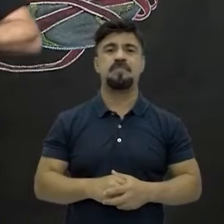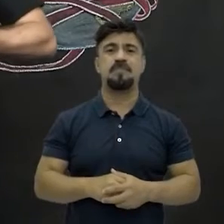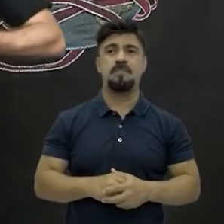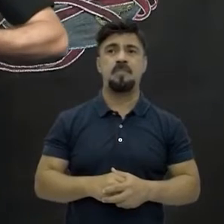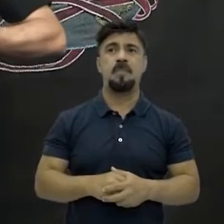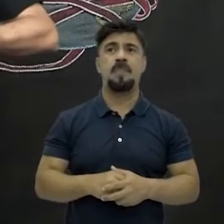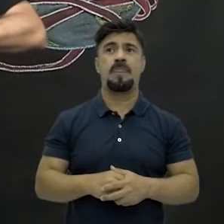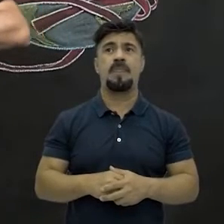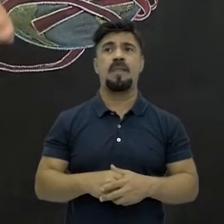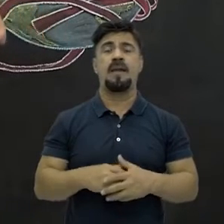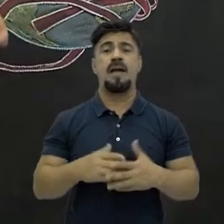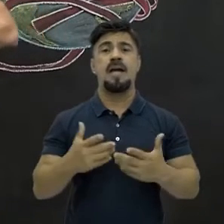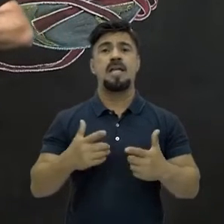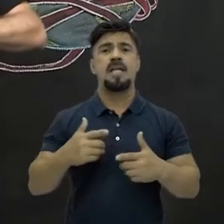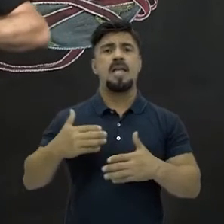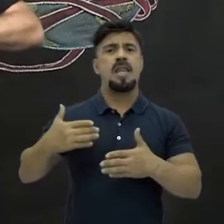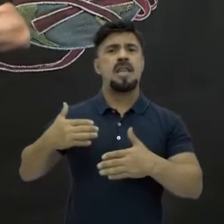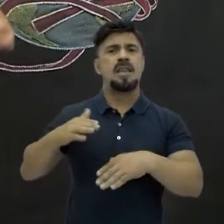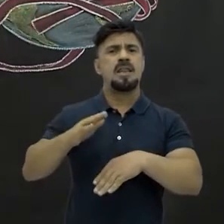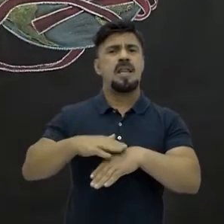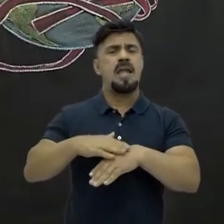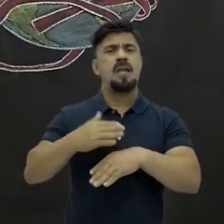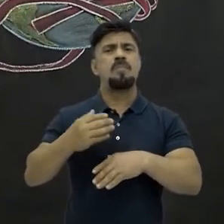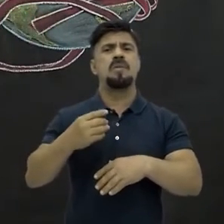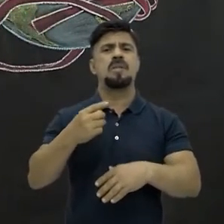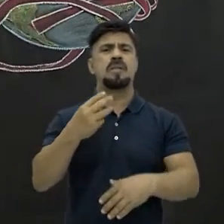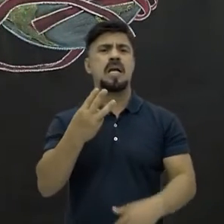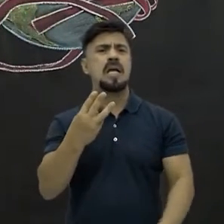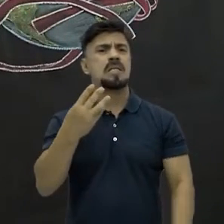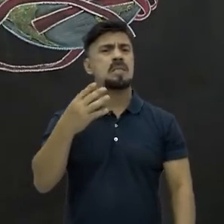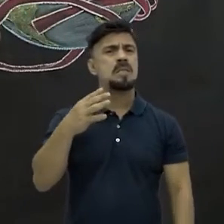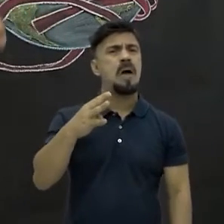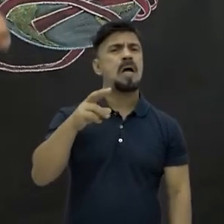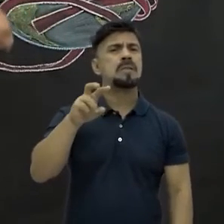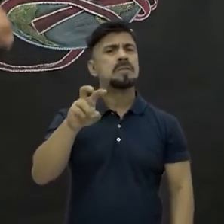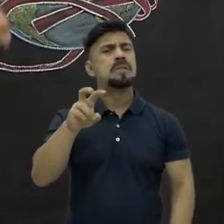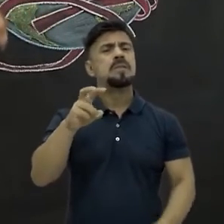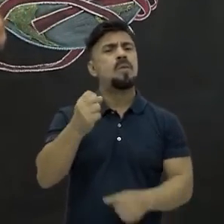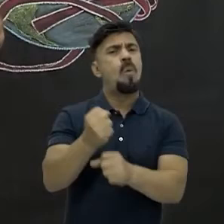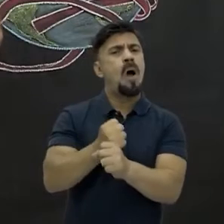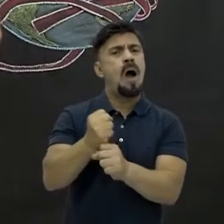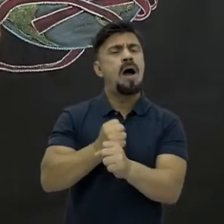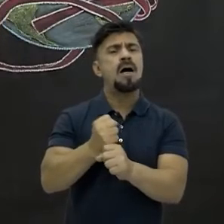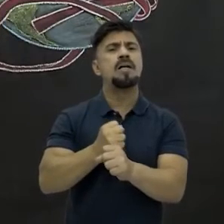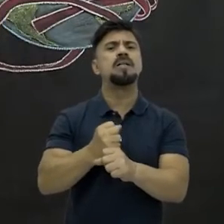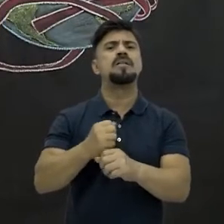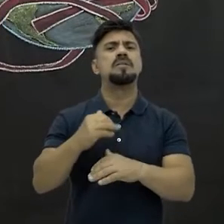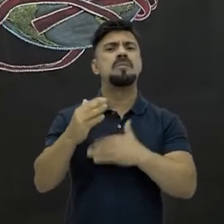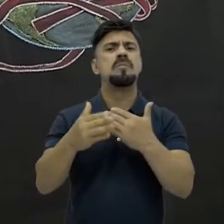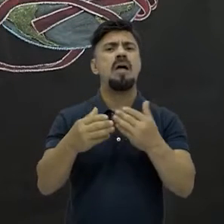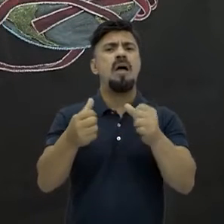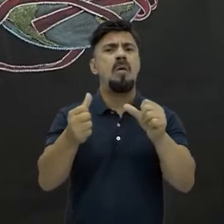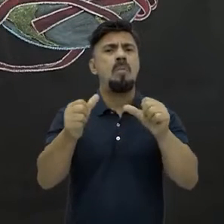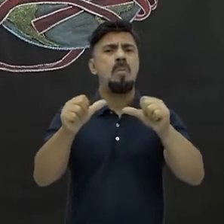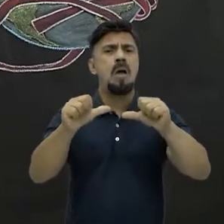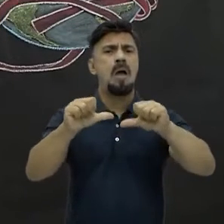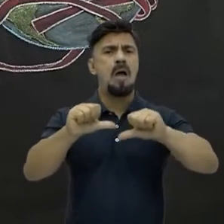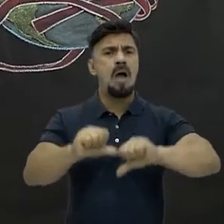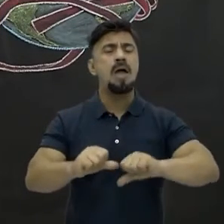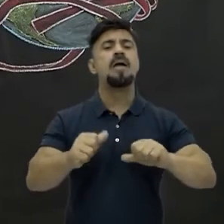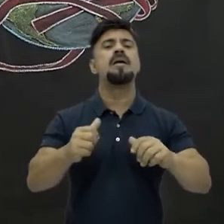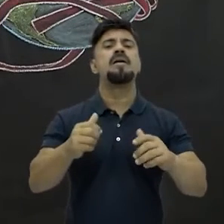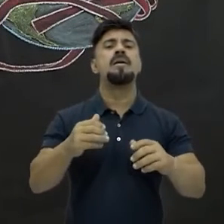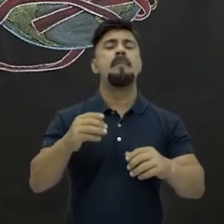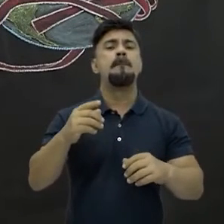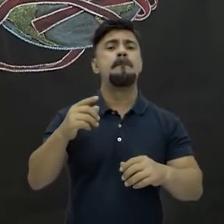isso dura um certo tempo, 3, 4, 5 anos, que vai gerar então um processo de enfraquecimento dos